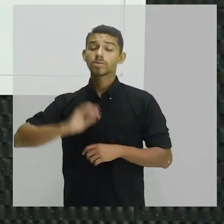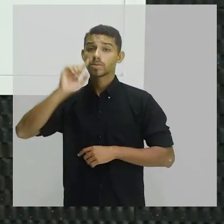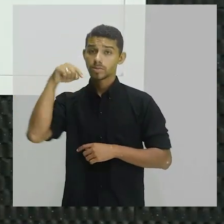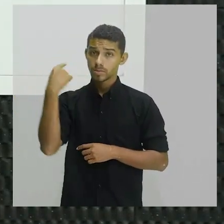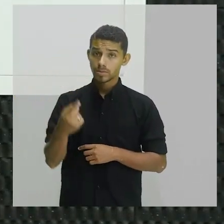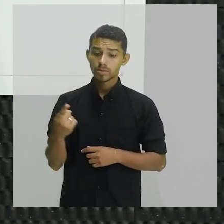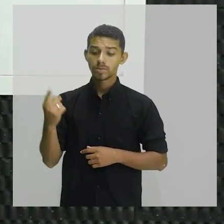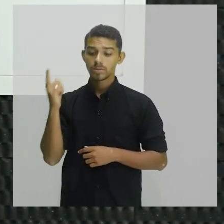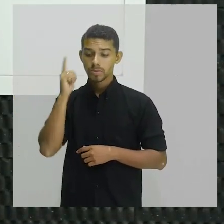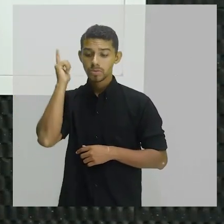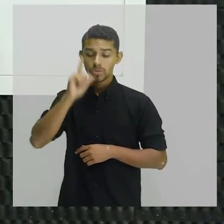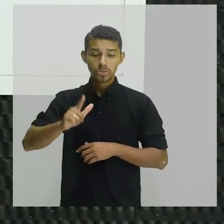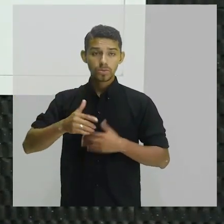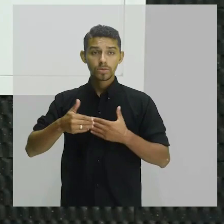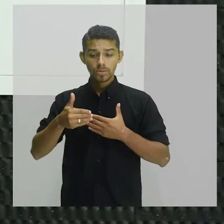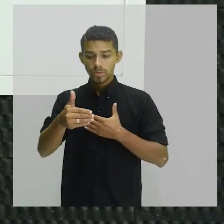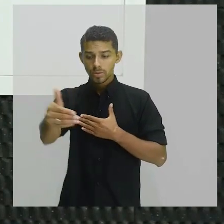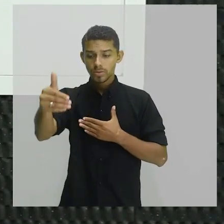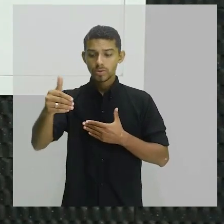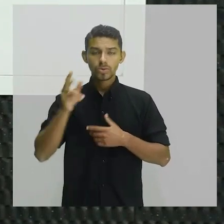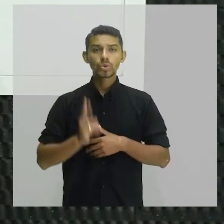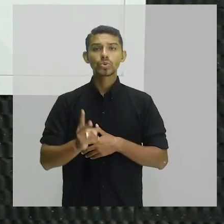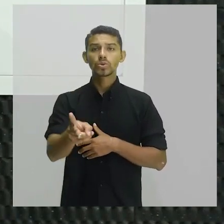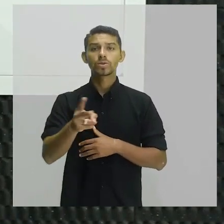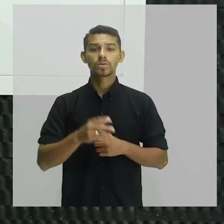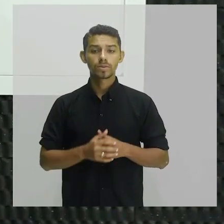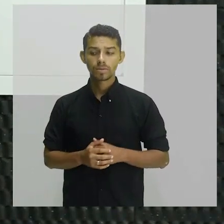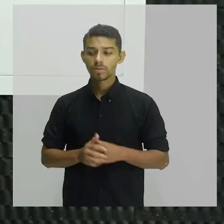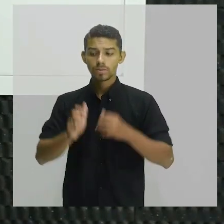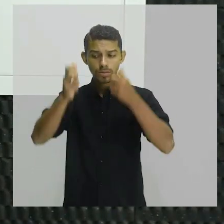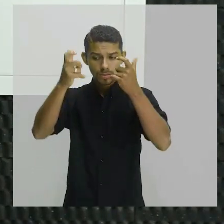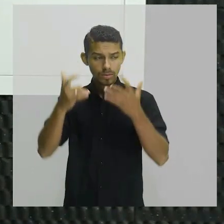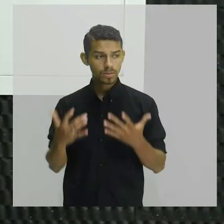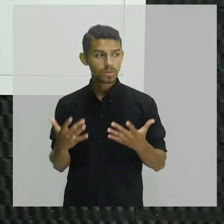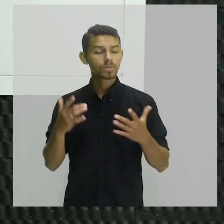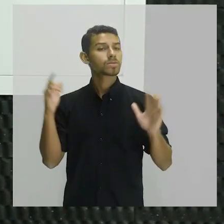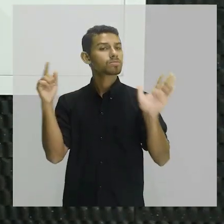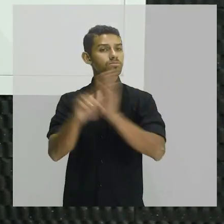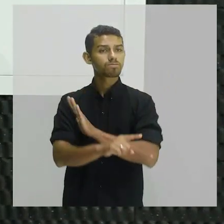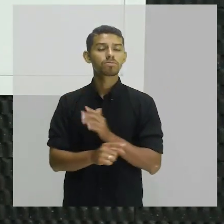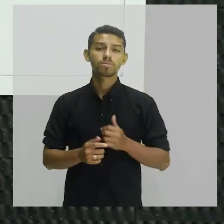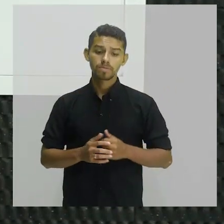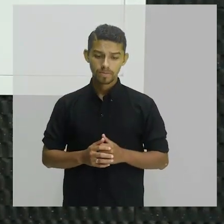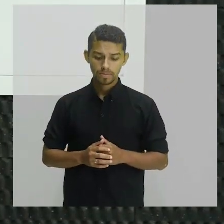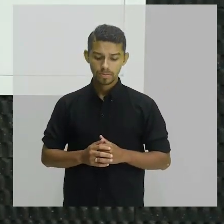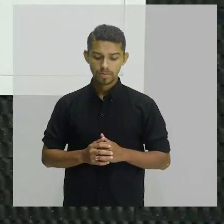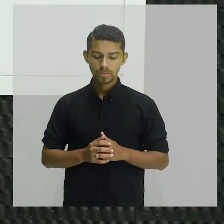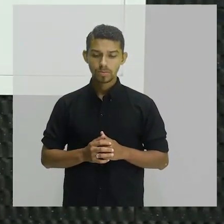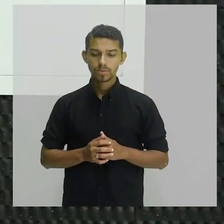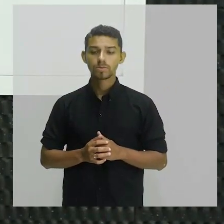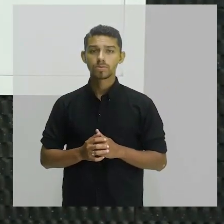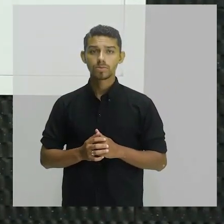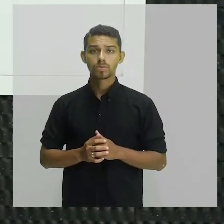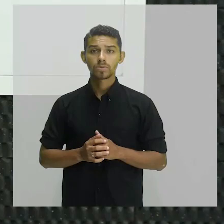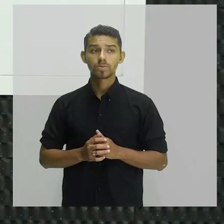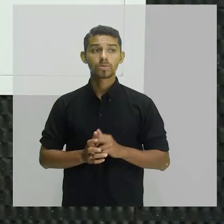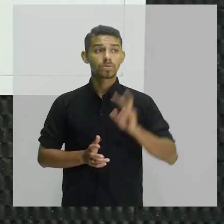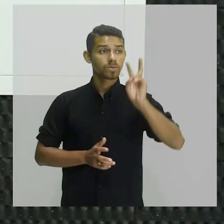ele percorreu com uma velocidade constante, certo? Como diz a questão. Então, dos 500 primeiros